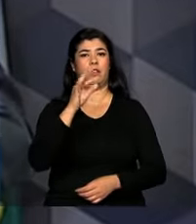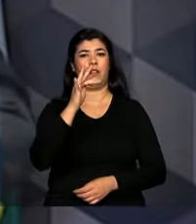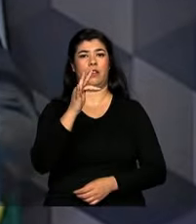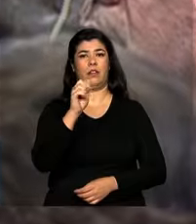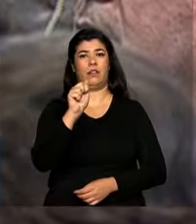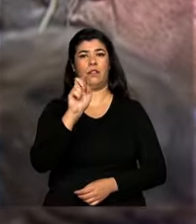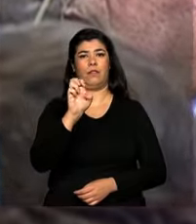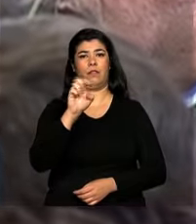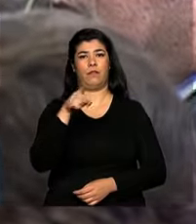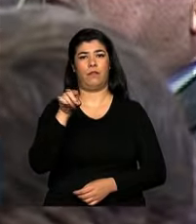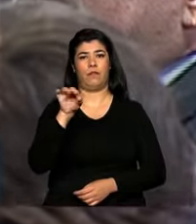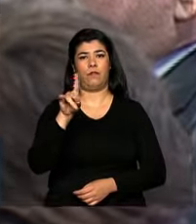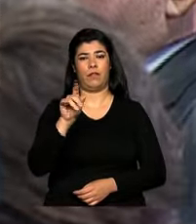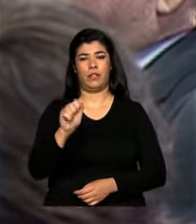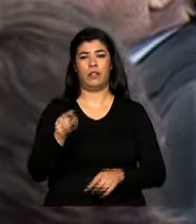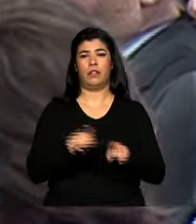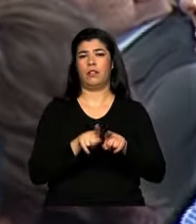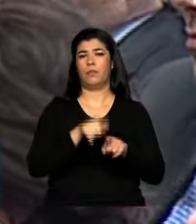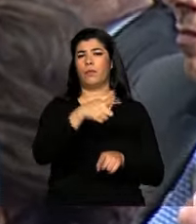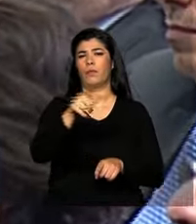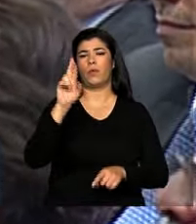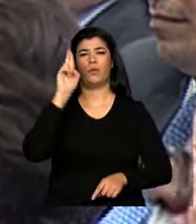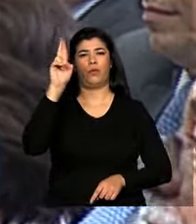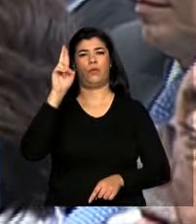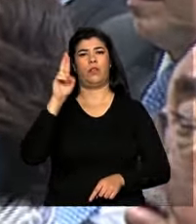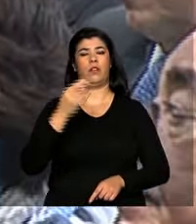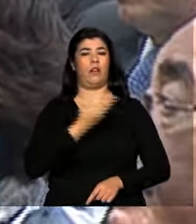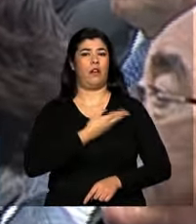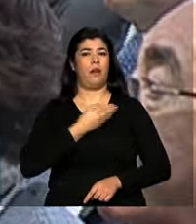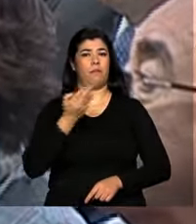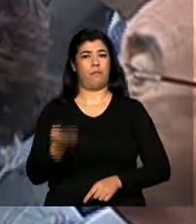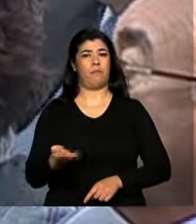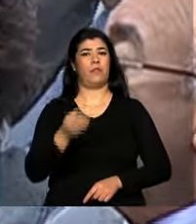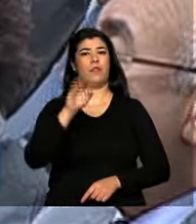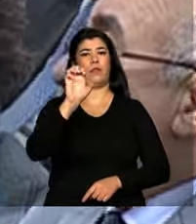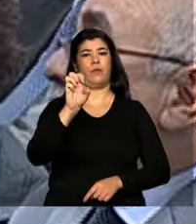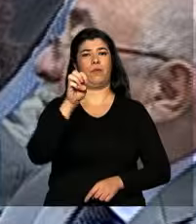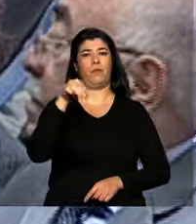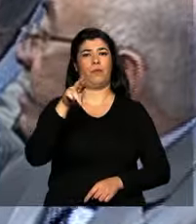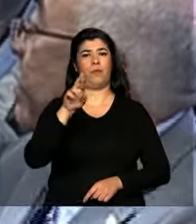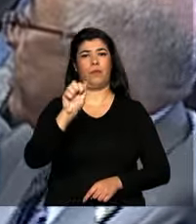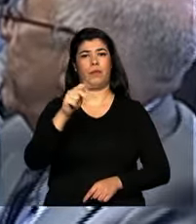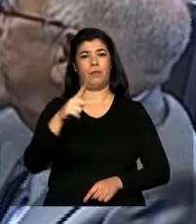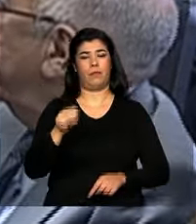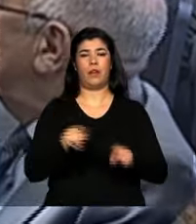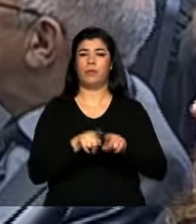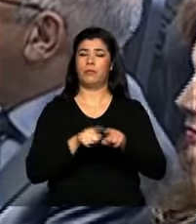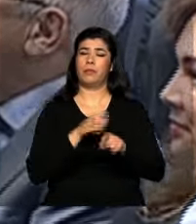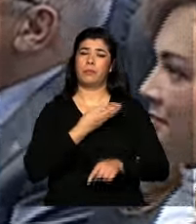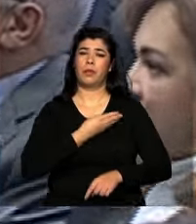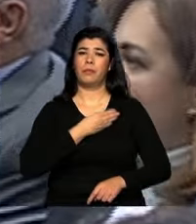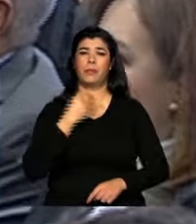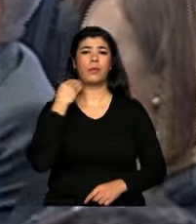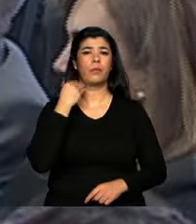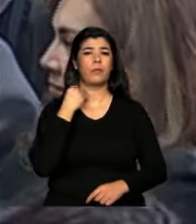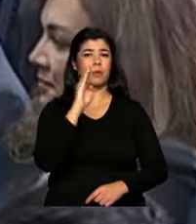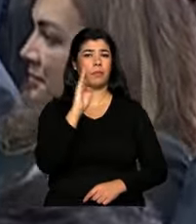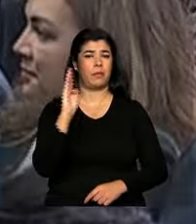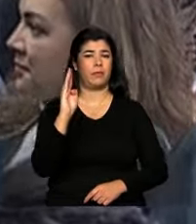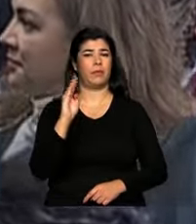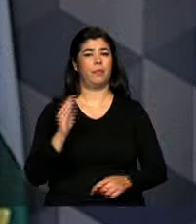autoridades, meus colegas da Embrapa, amigos do Banco do Brasil. Esse é um momento